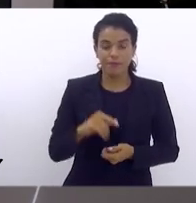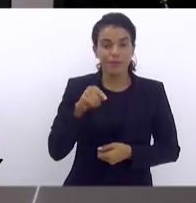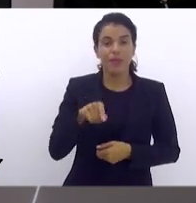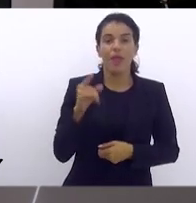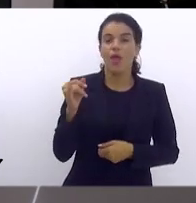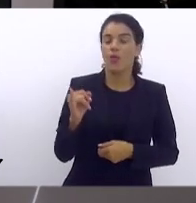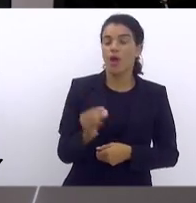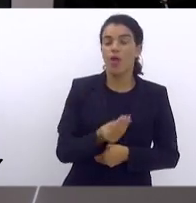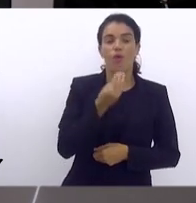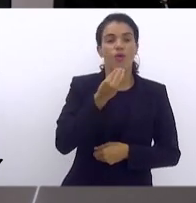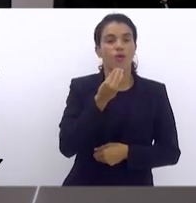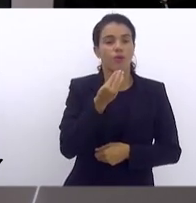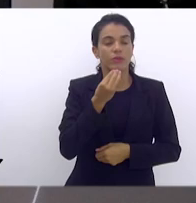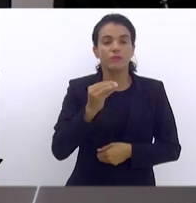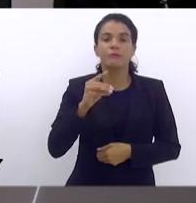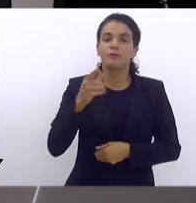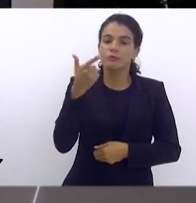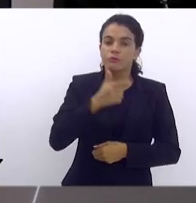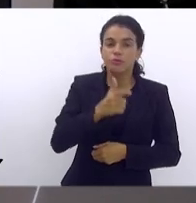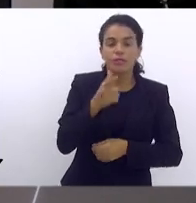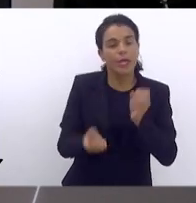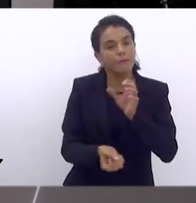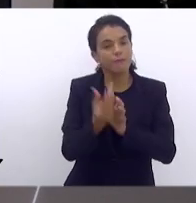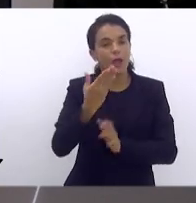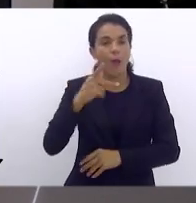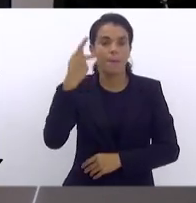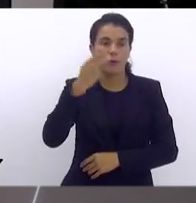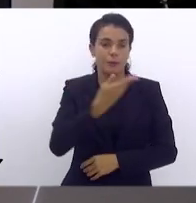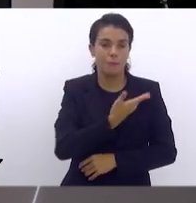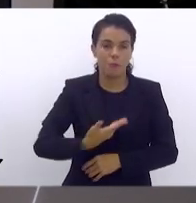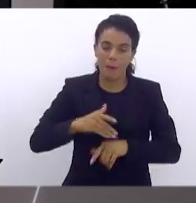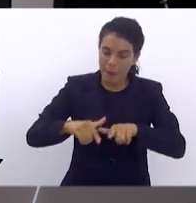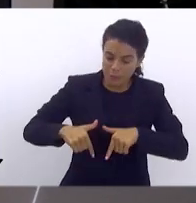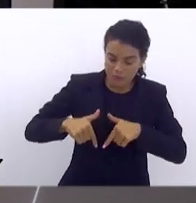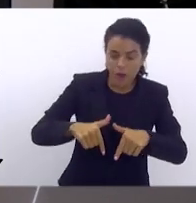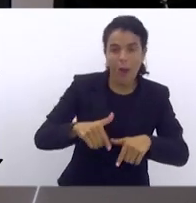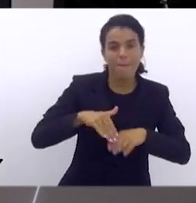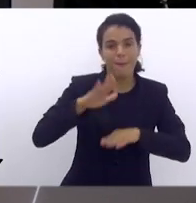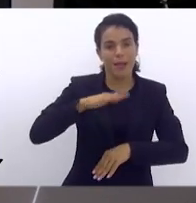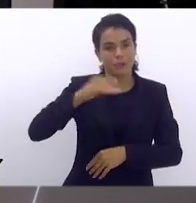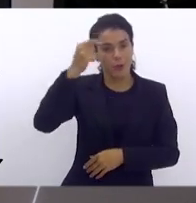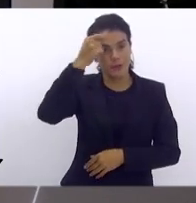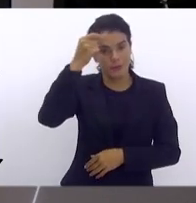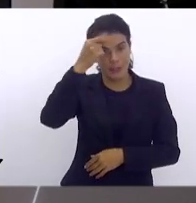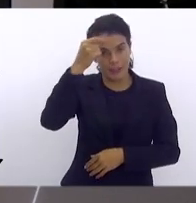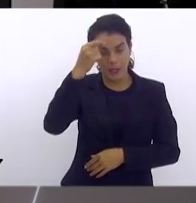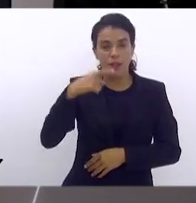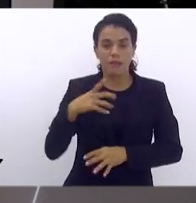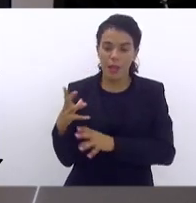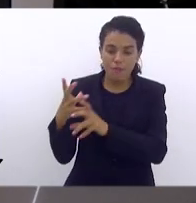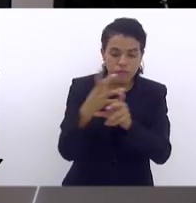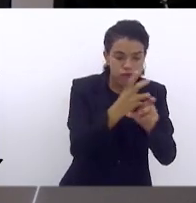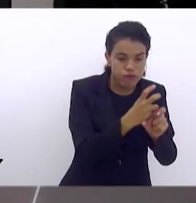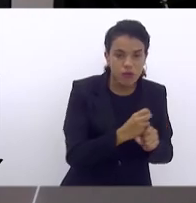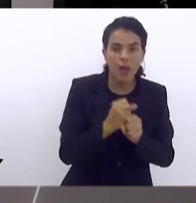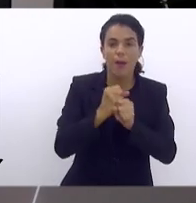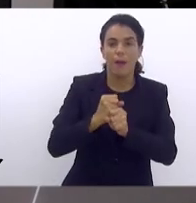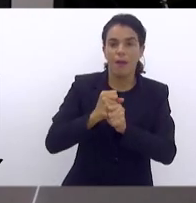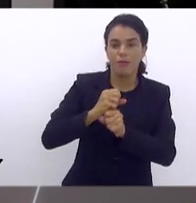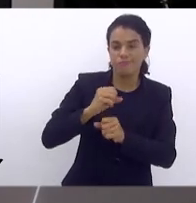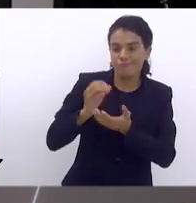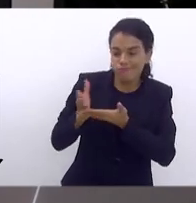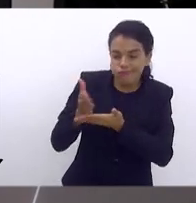uma oportunidade para que a gente consiga construir uma política pública mais efetiva e mais consciente quando a gente tem dado falando qual é né